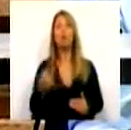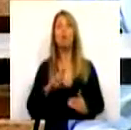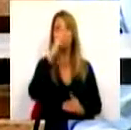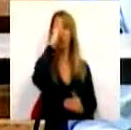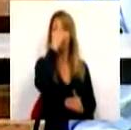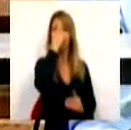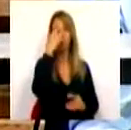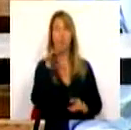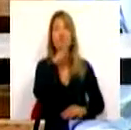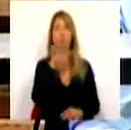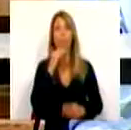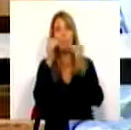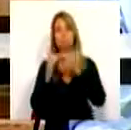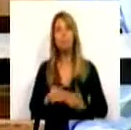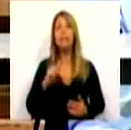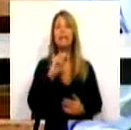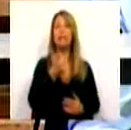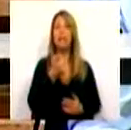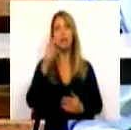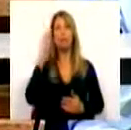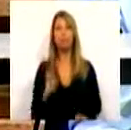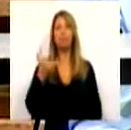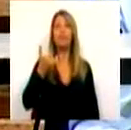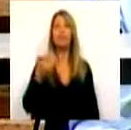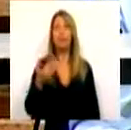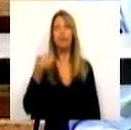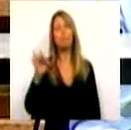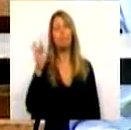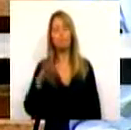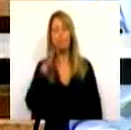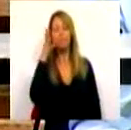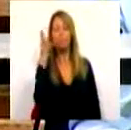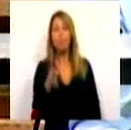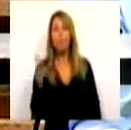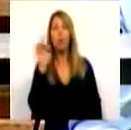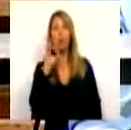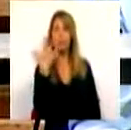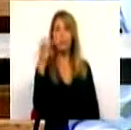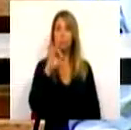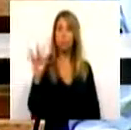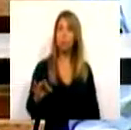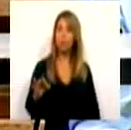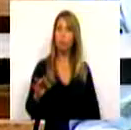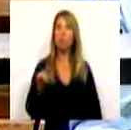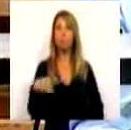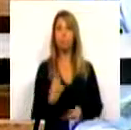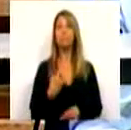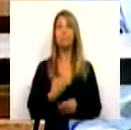de 35% para 27%. Dizer-lhes ainda que o valor dos 5% é